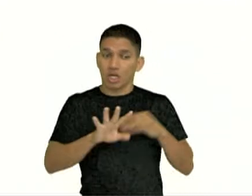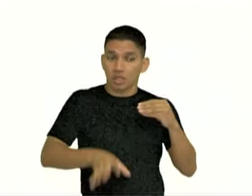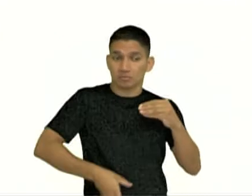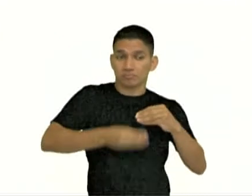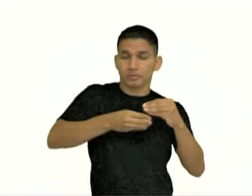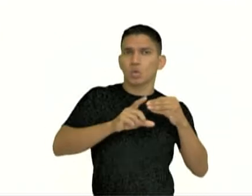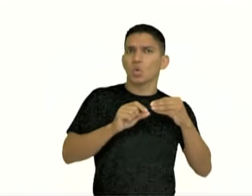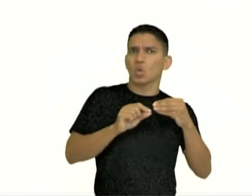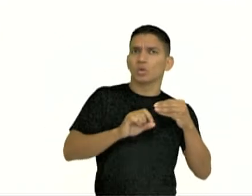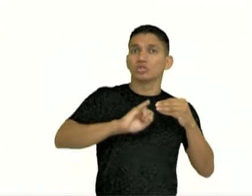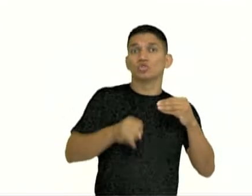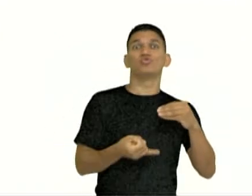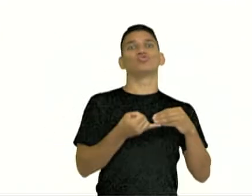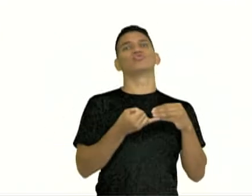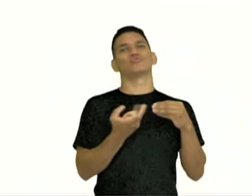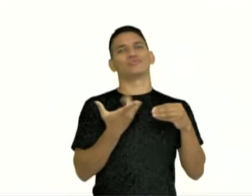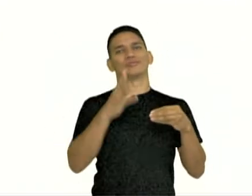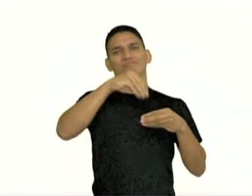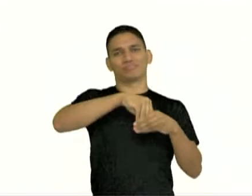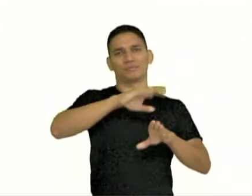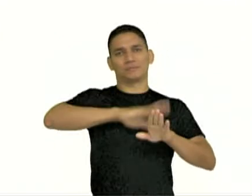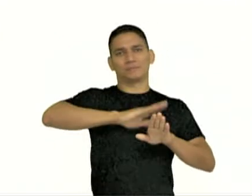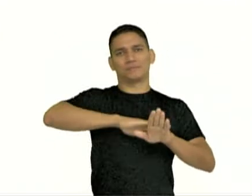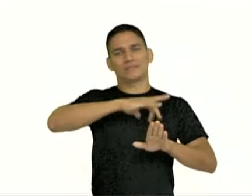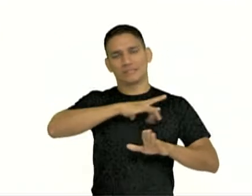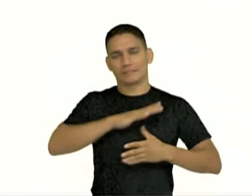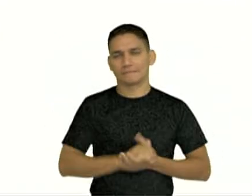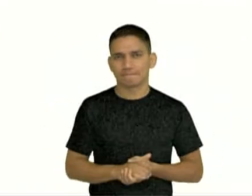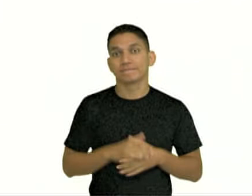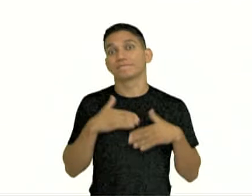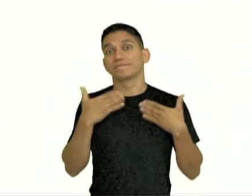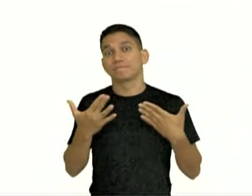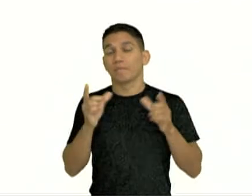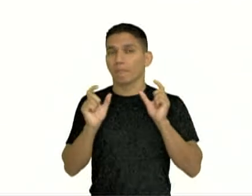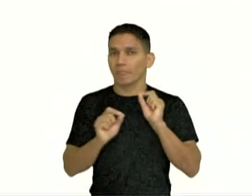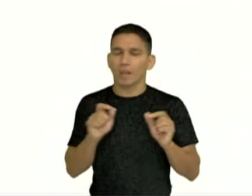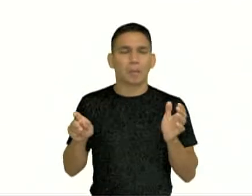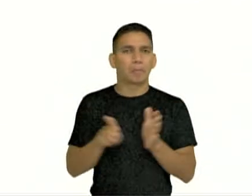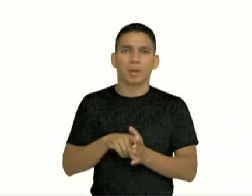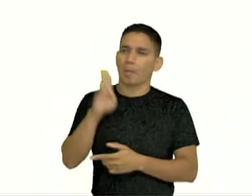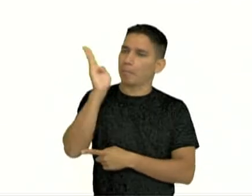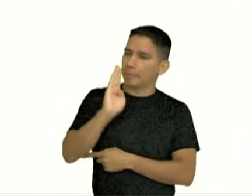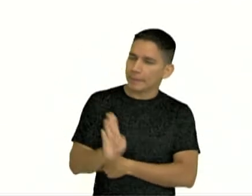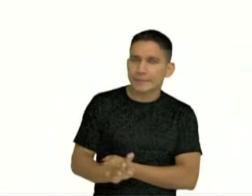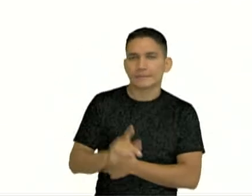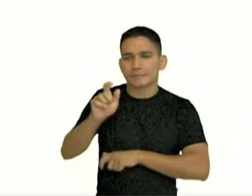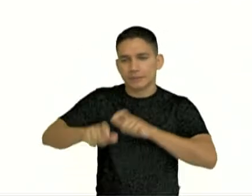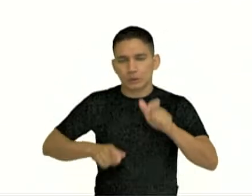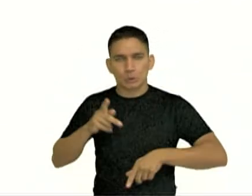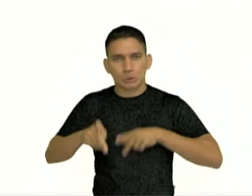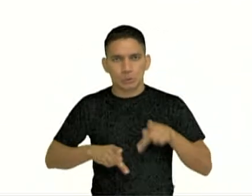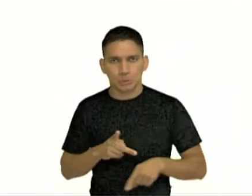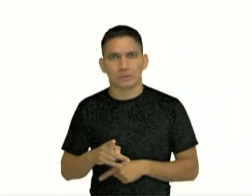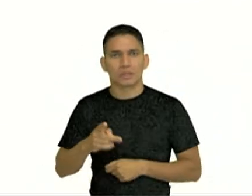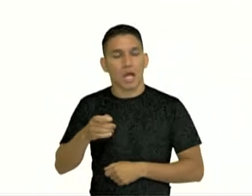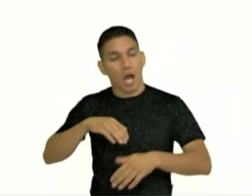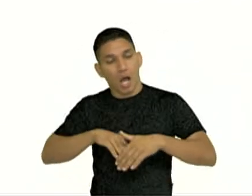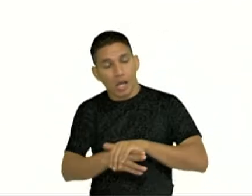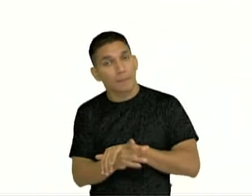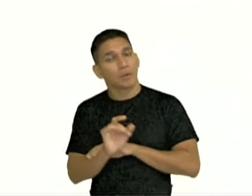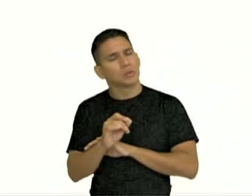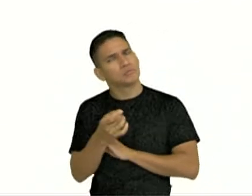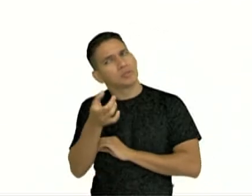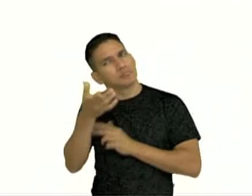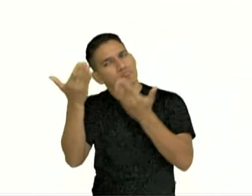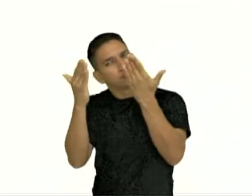acrescido um juro sobre esse valor ali. Daí, uma coisa que o brasileiro tem costume é ver se a prestação cabe dentro do